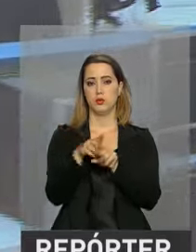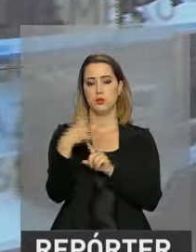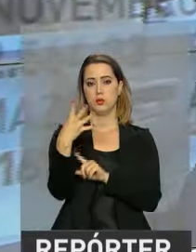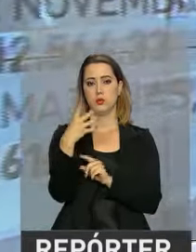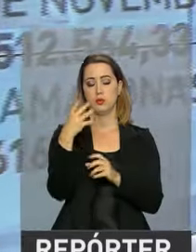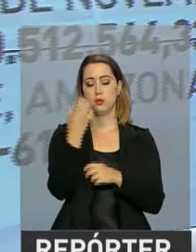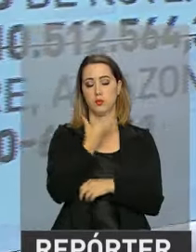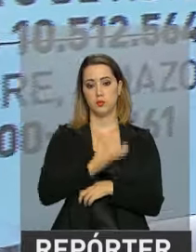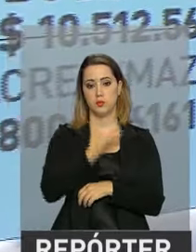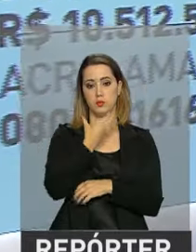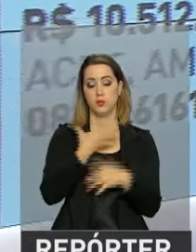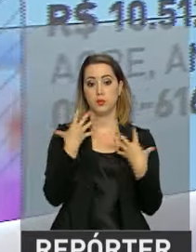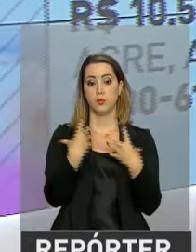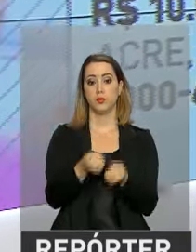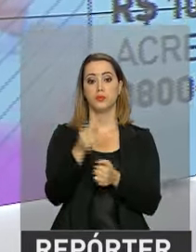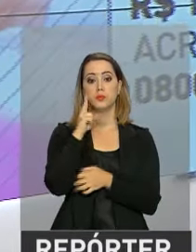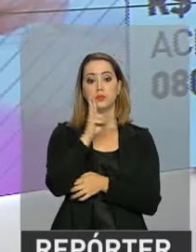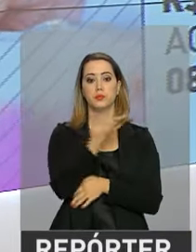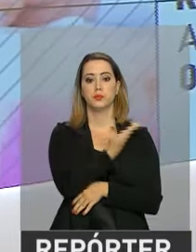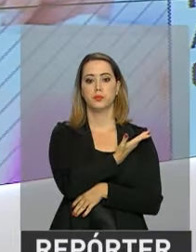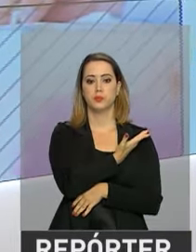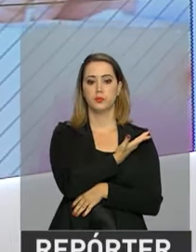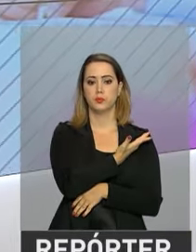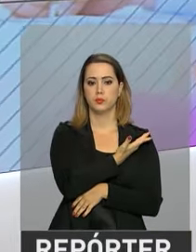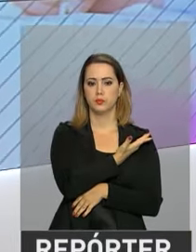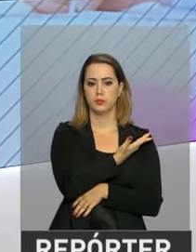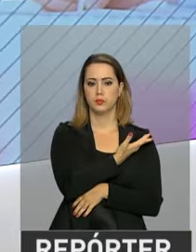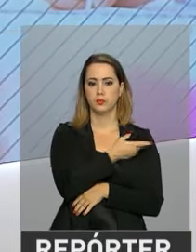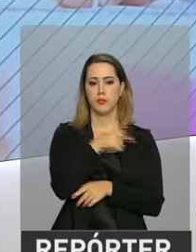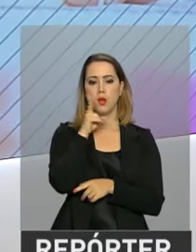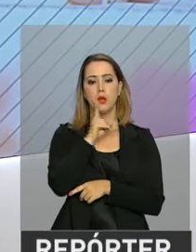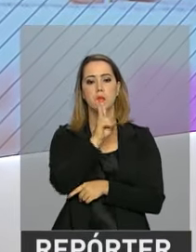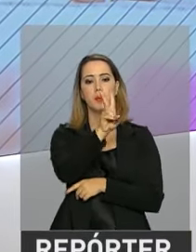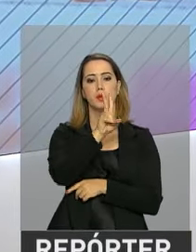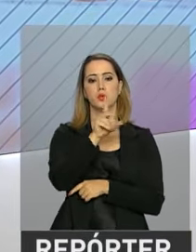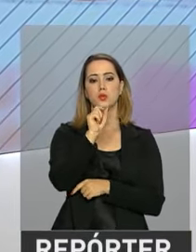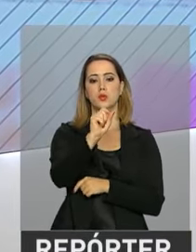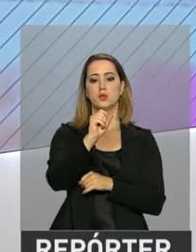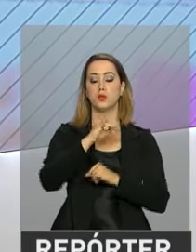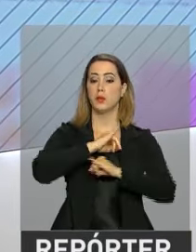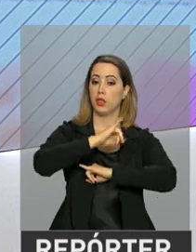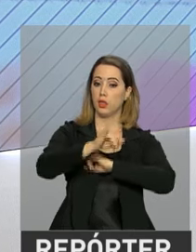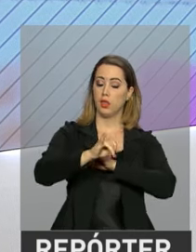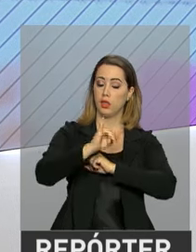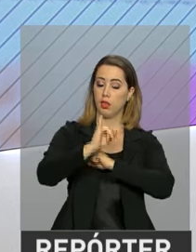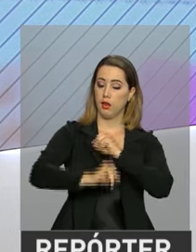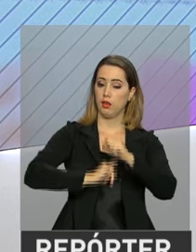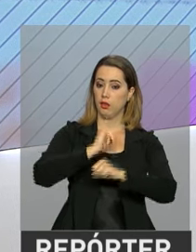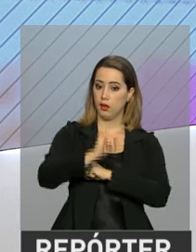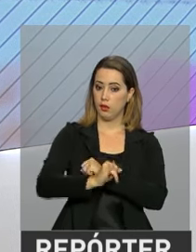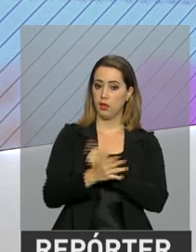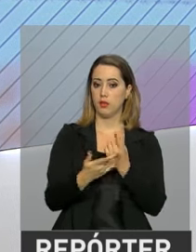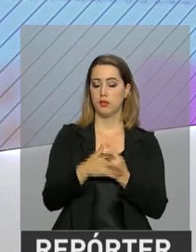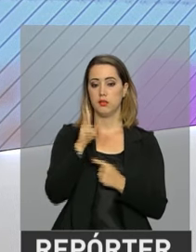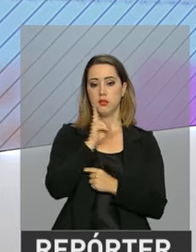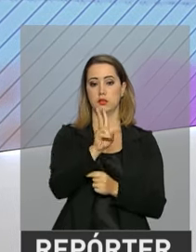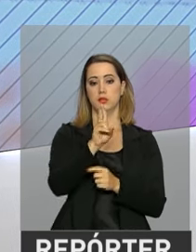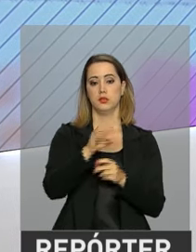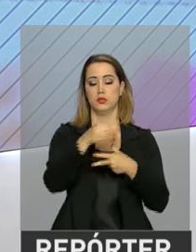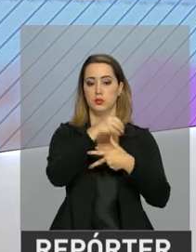4 de dezembro vamos ver aqui no telão olha só a consulta pode ser feita na página do Enem ao todo mais